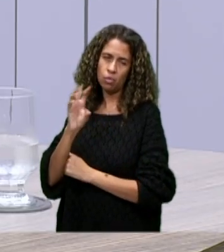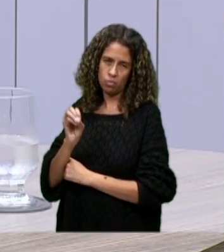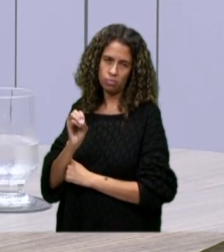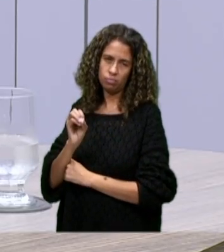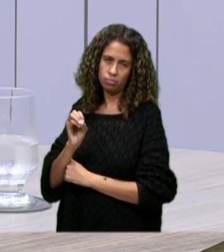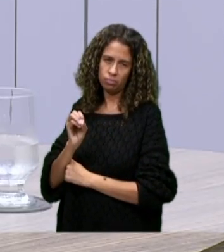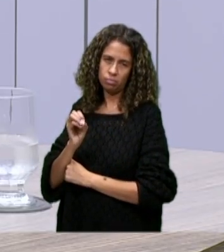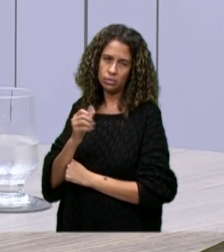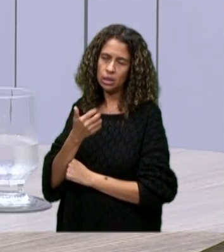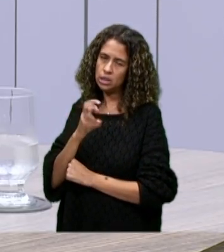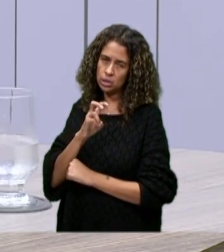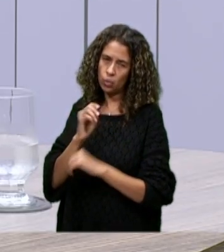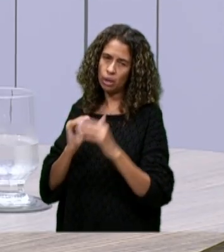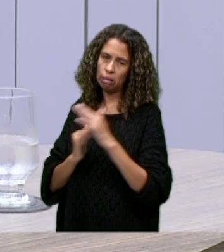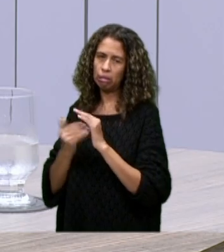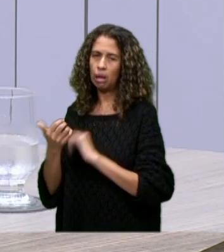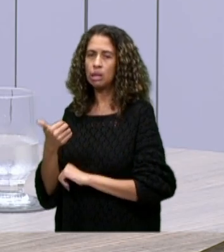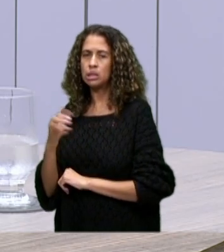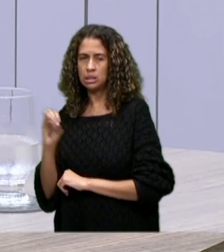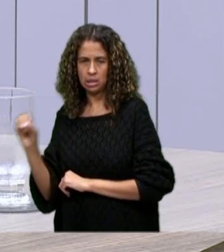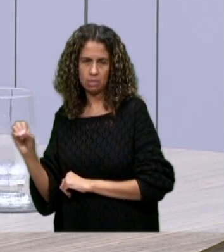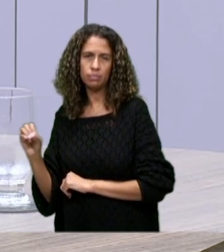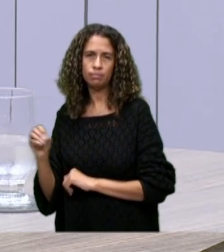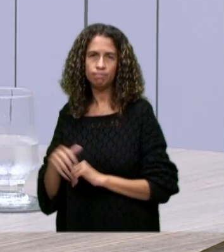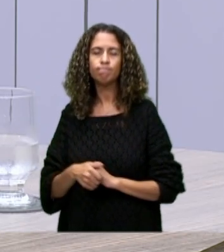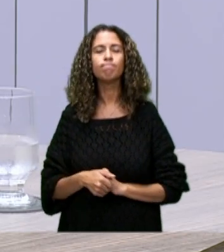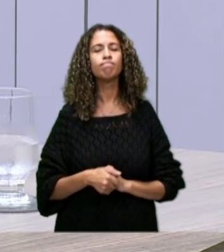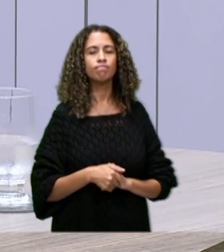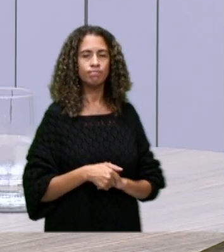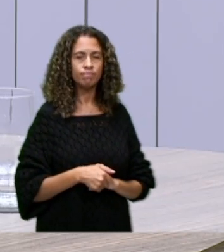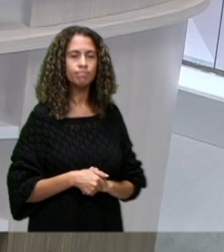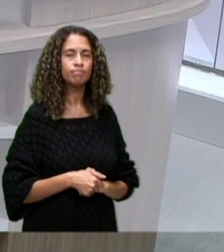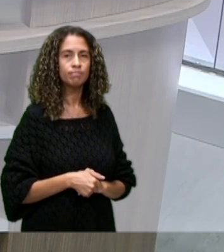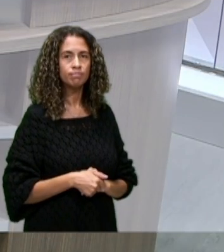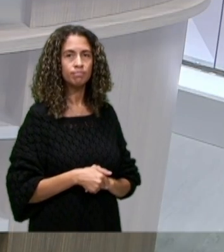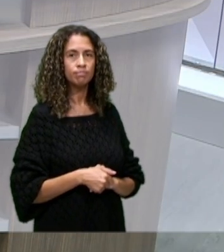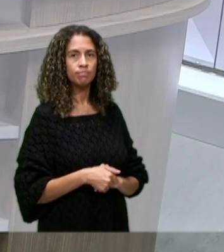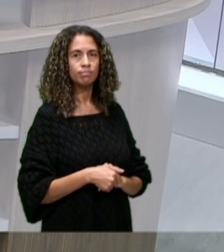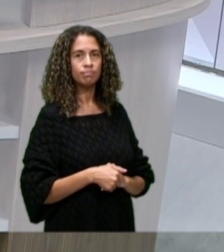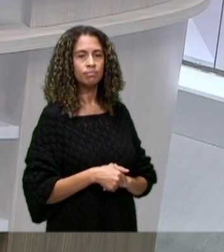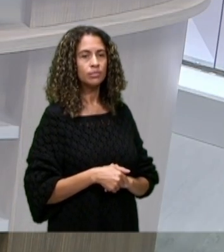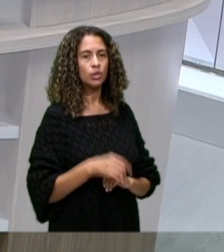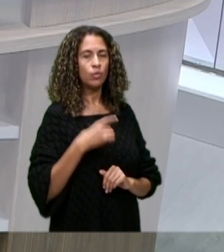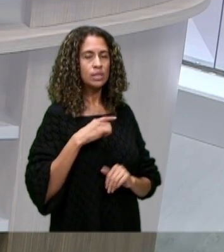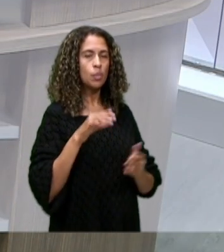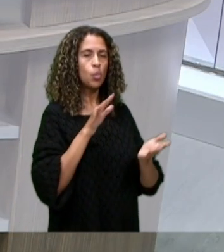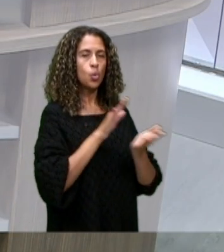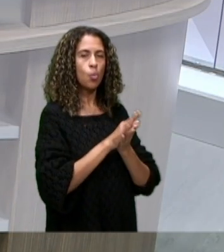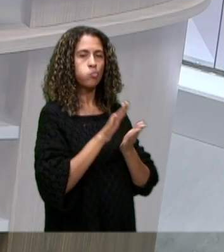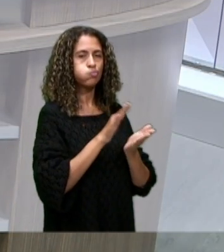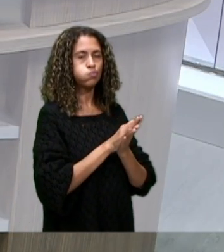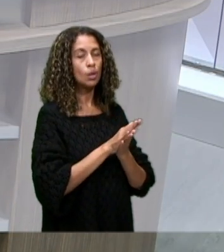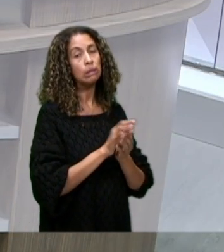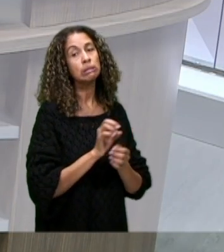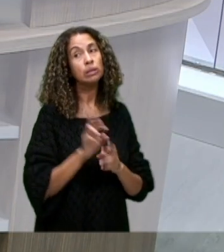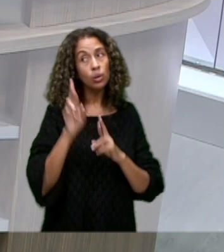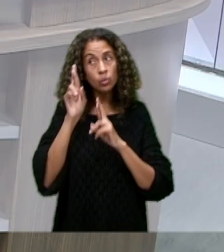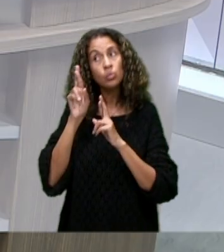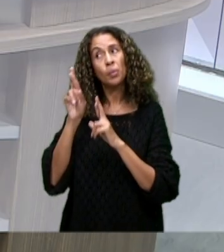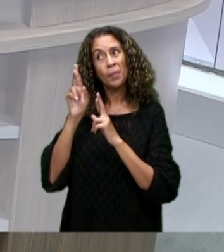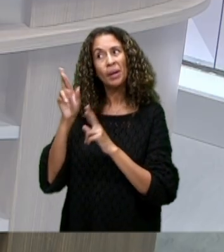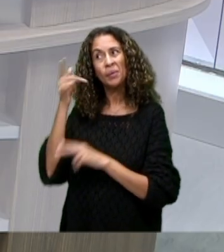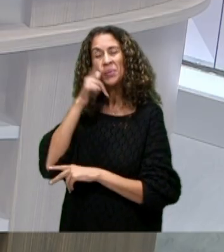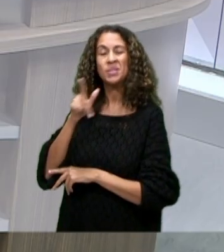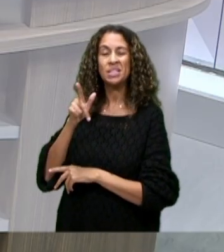entre 50 e 100 exemplares para a primeira... Então não vai ser por demanda, vai ser... Eu espero chegar nessa